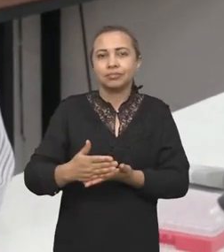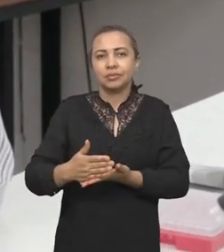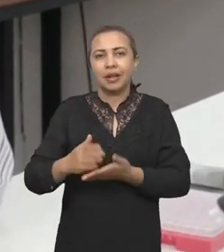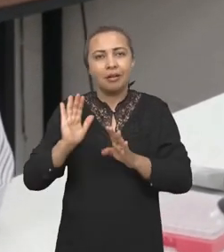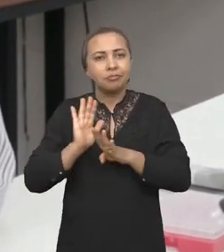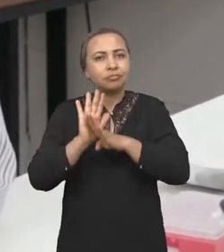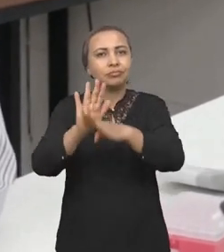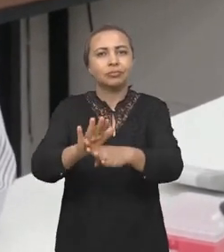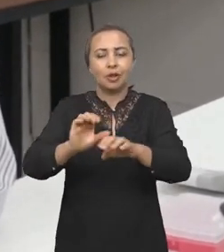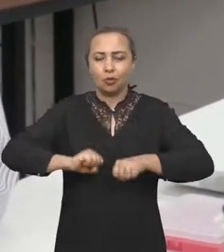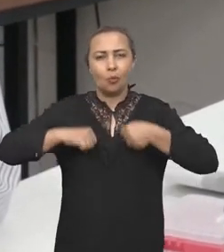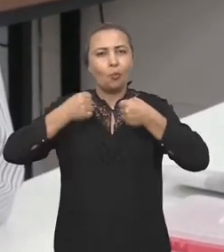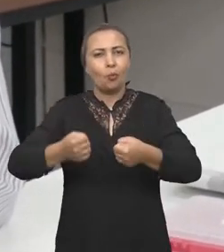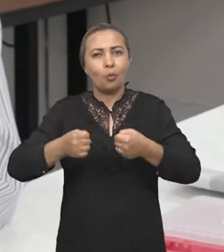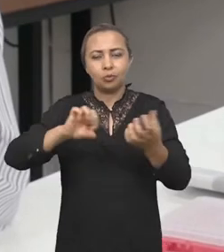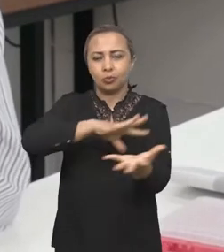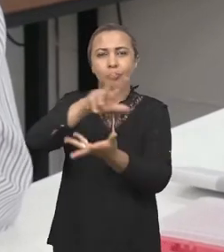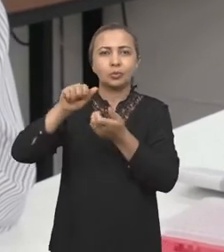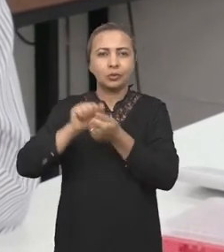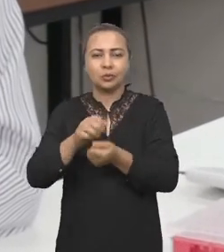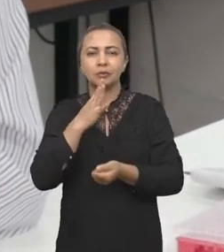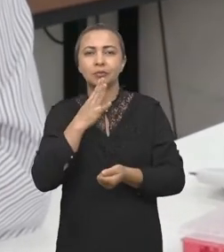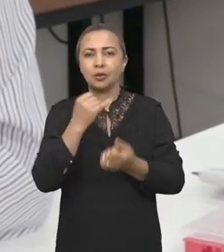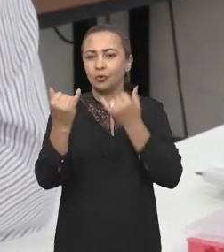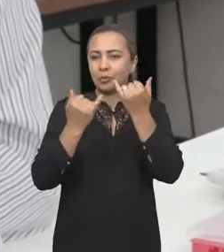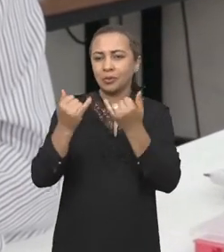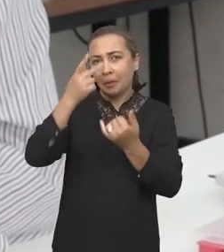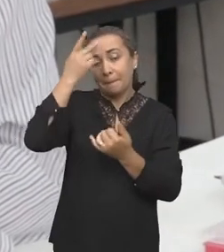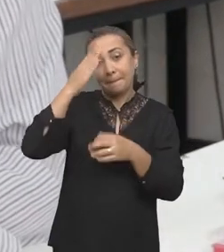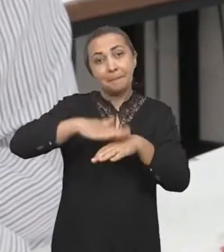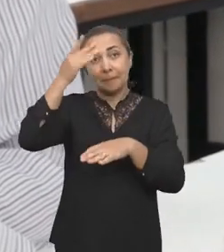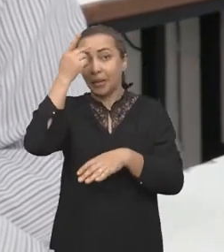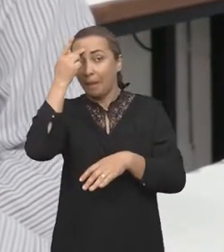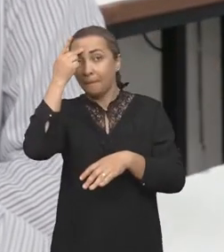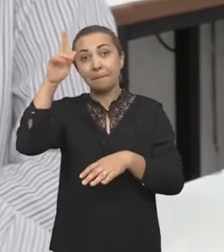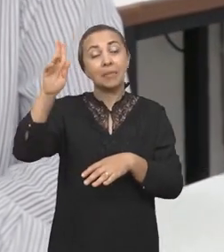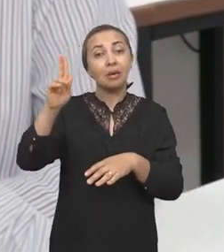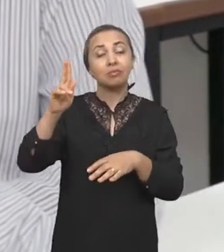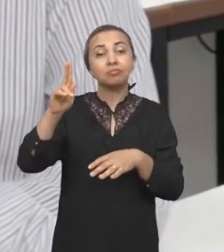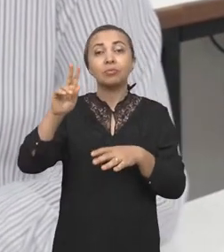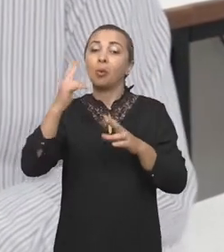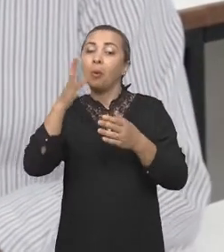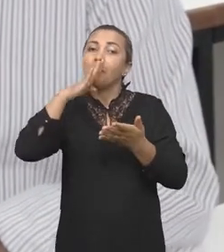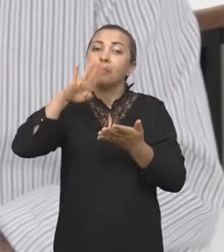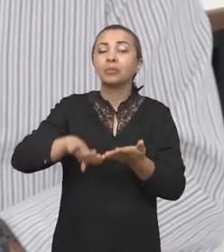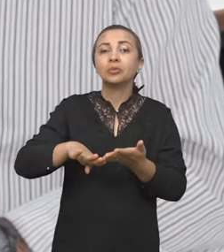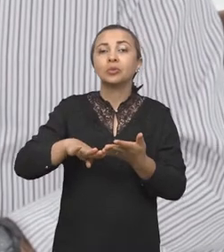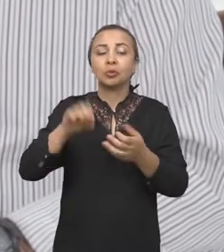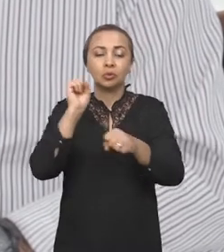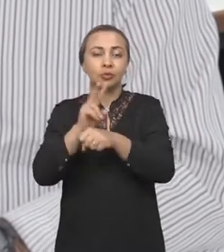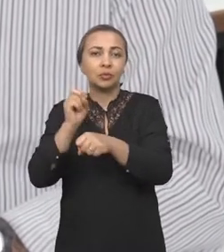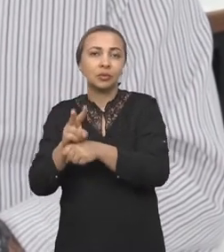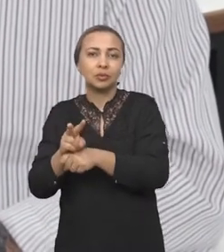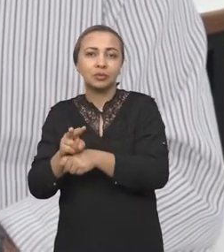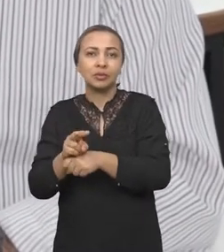a contribuir no esforço mundial de reconhecer marcadores que sejam informativos para maior ou menor suscetibilidade